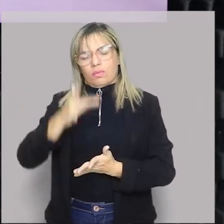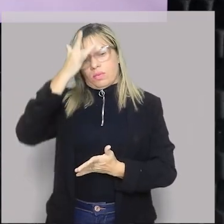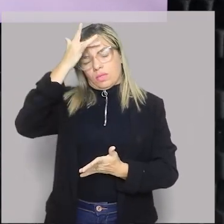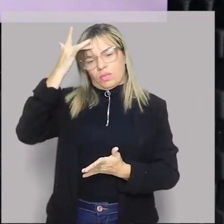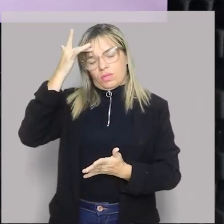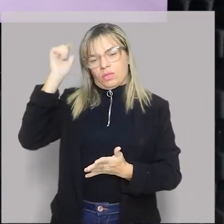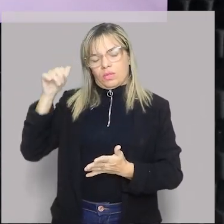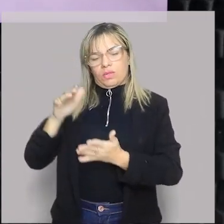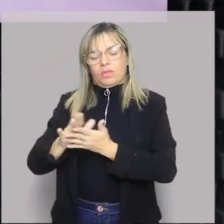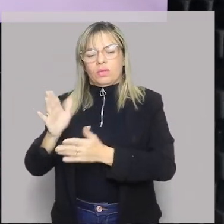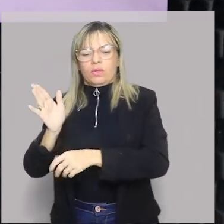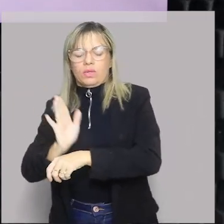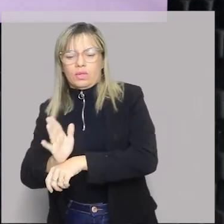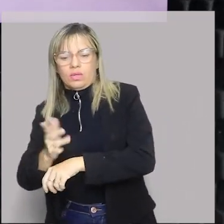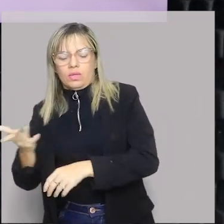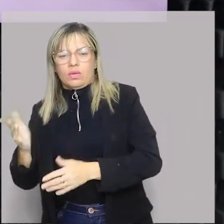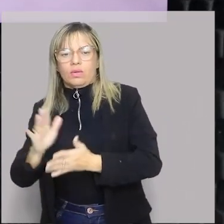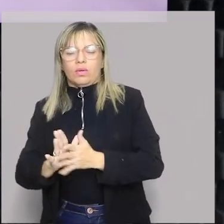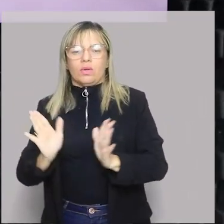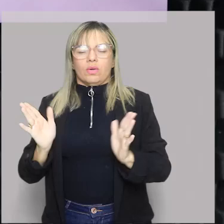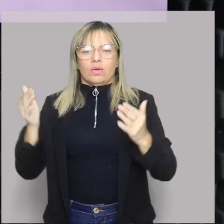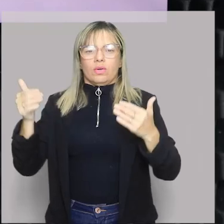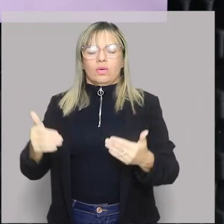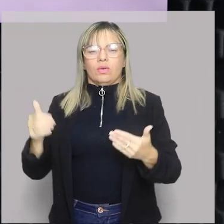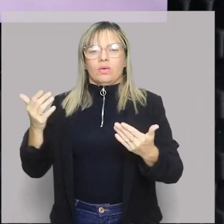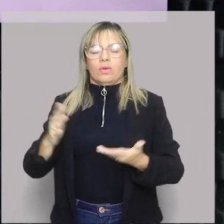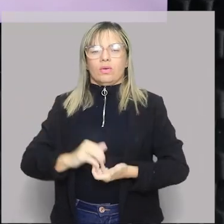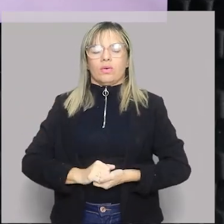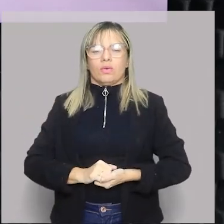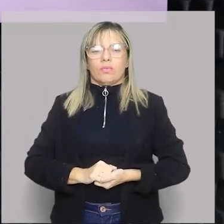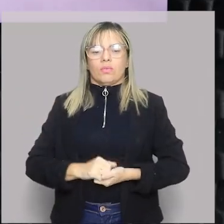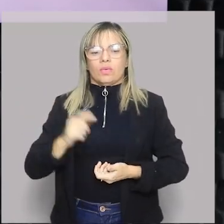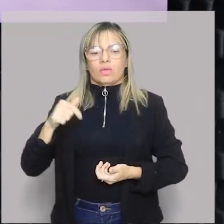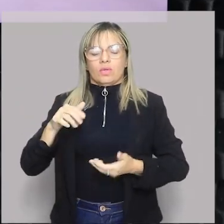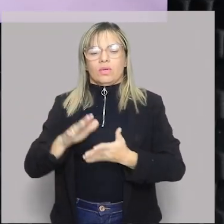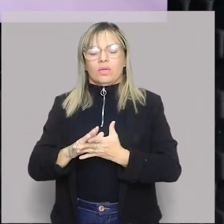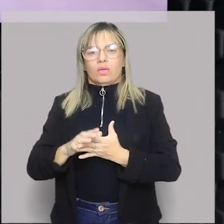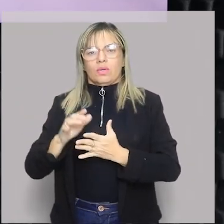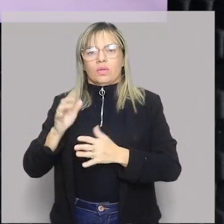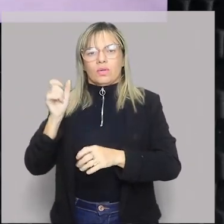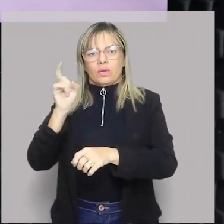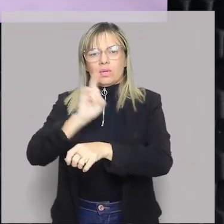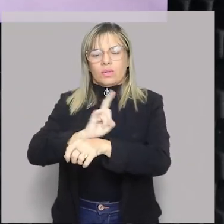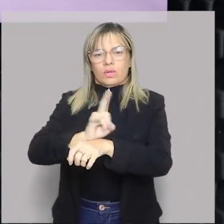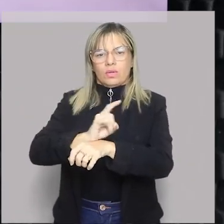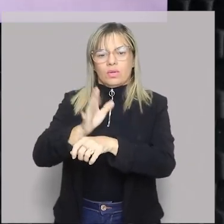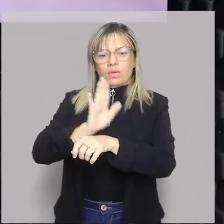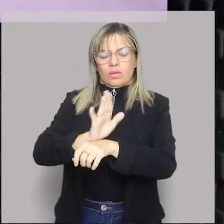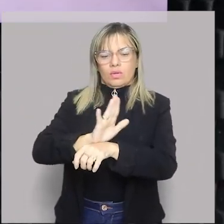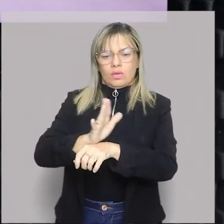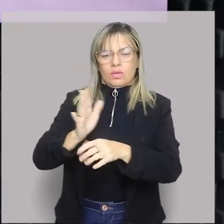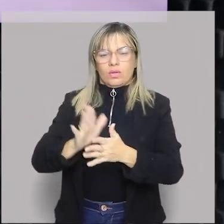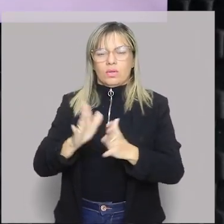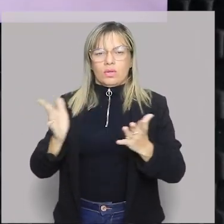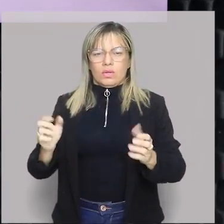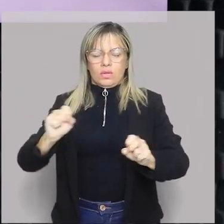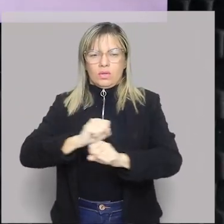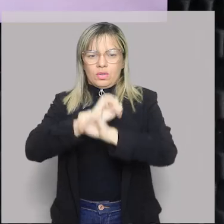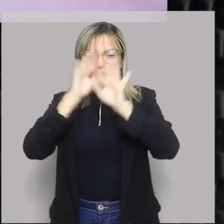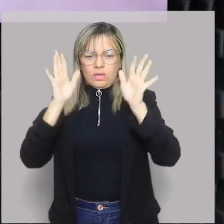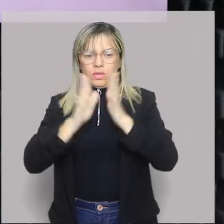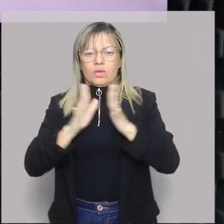né? Para atrair a atenção, chamar a atenção para aquele produto, para aquele documentário, ok? Ficou clara